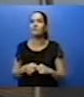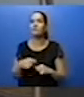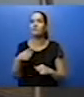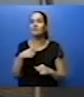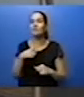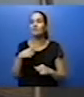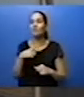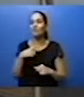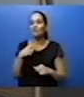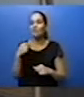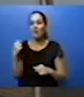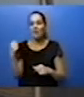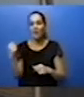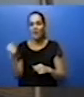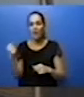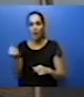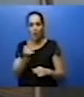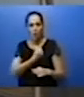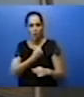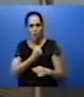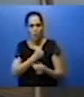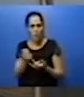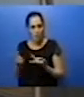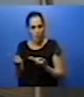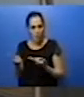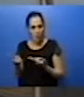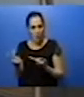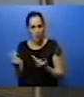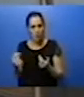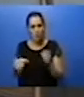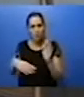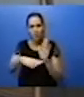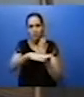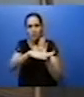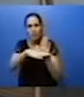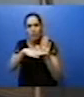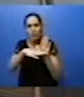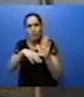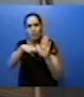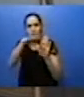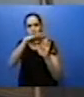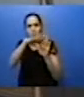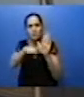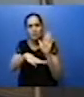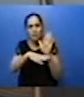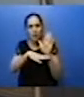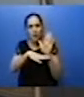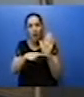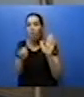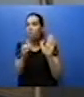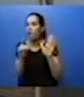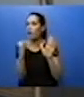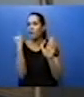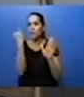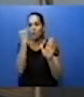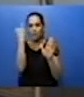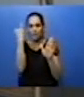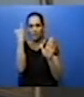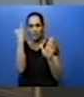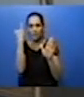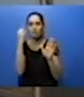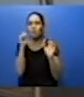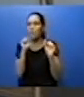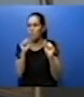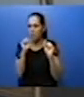só que eu não tenho em cima outro tá embaixo não importa se não tá numa fração outro tá em